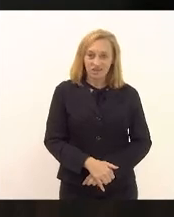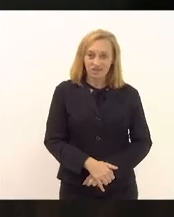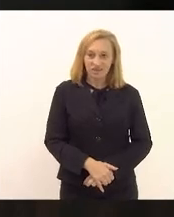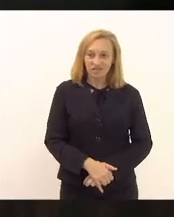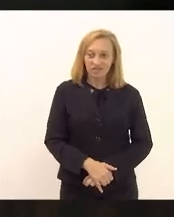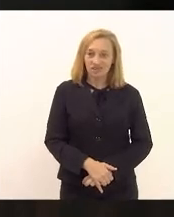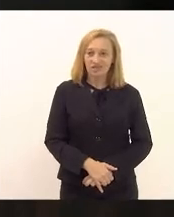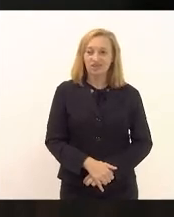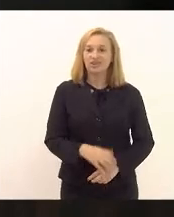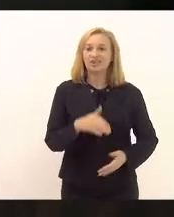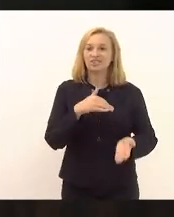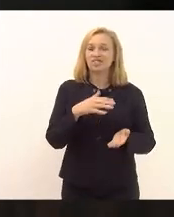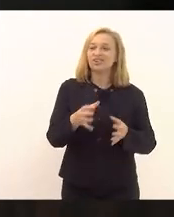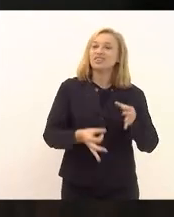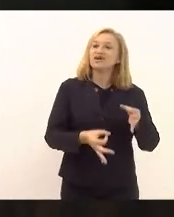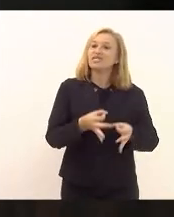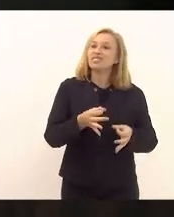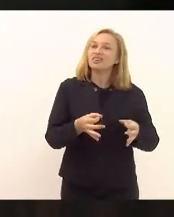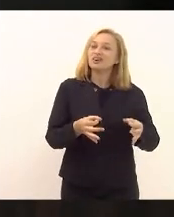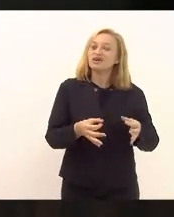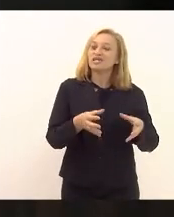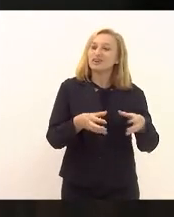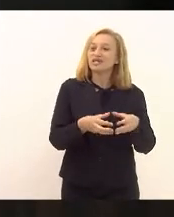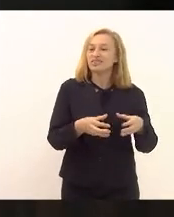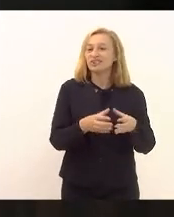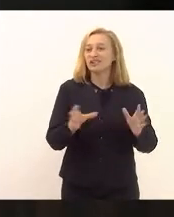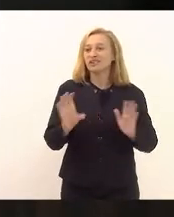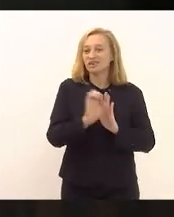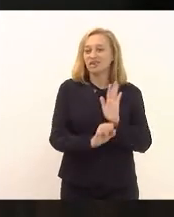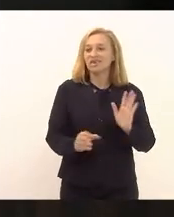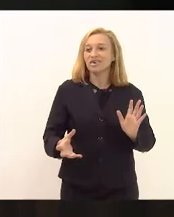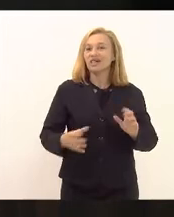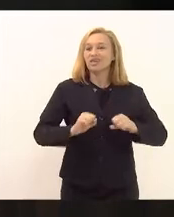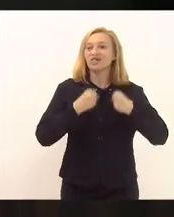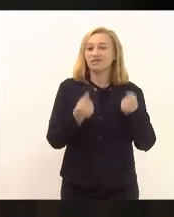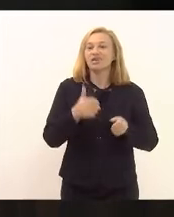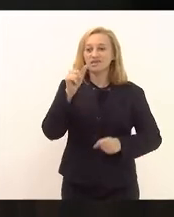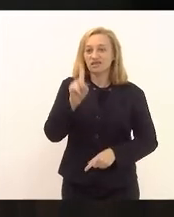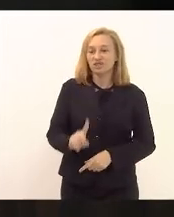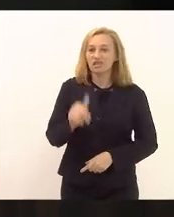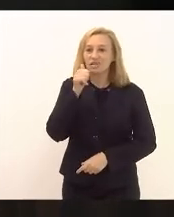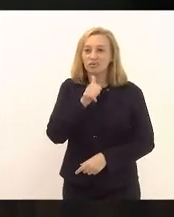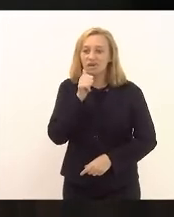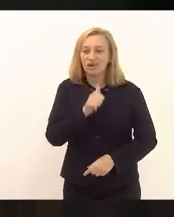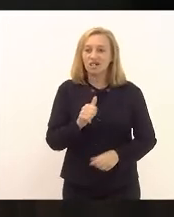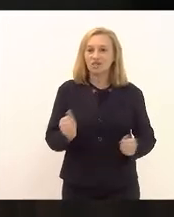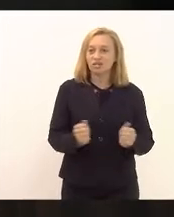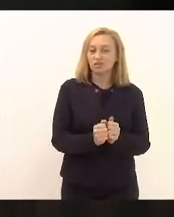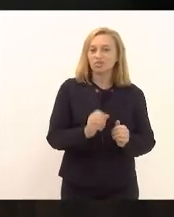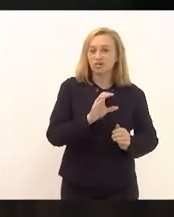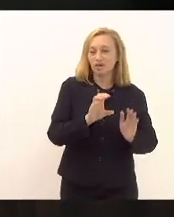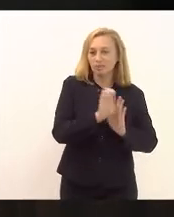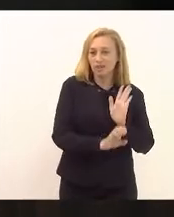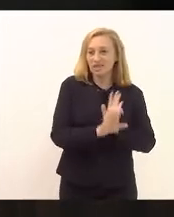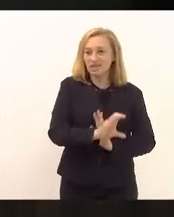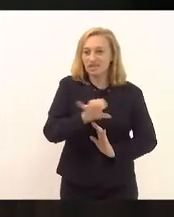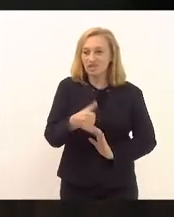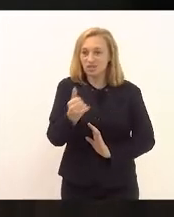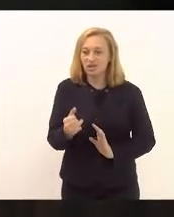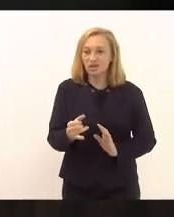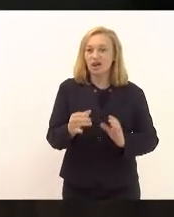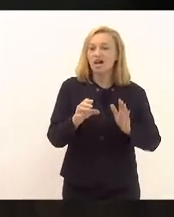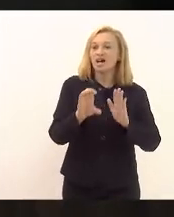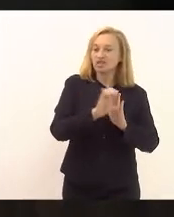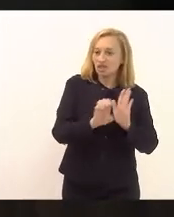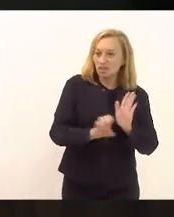Pareceres da Comissão de Constituição e Justiça pela condicionalidade com emendas. Defesa do direito da mulher favorável com as emendas da CCJ. De assunto da criança, adolescente e do idoso,